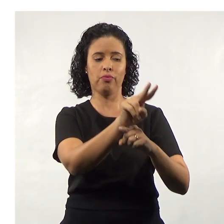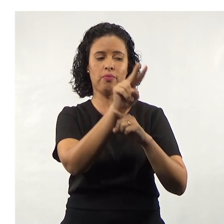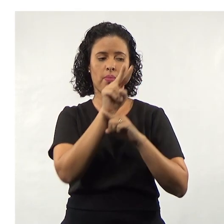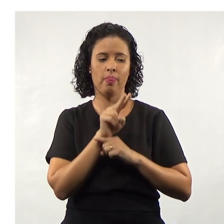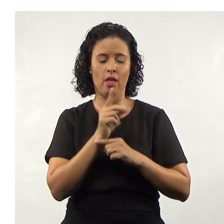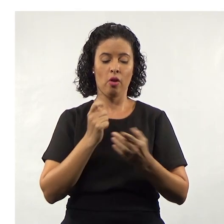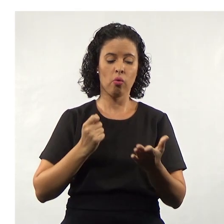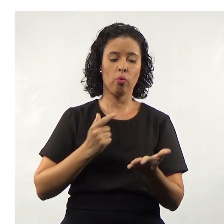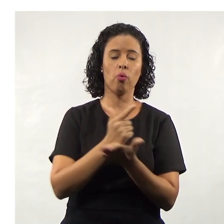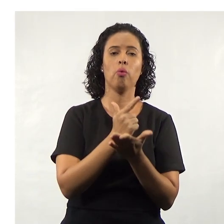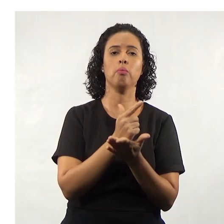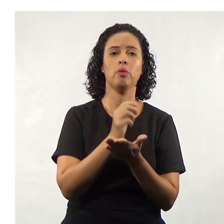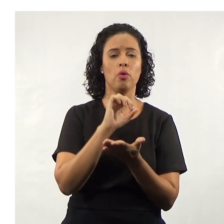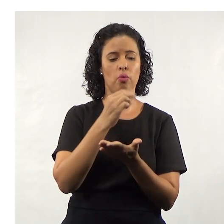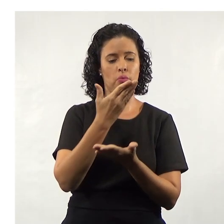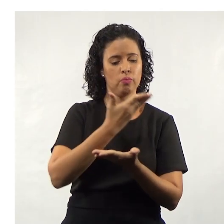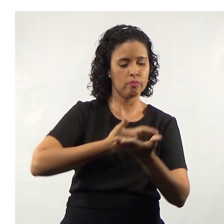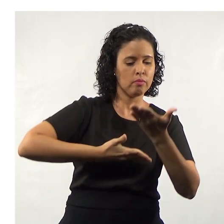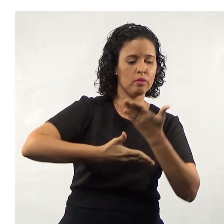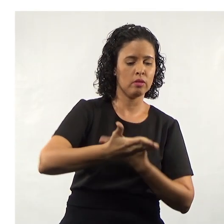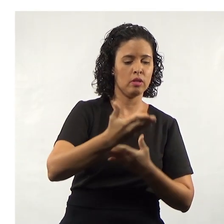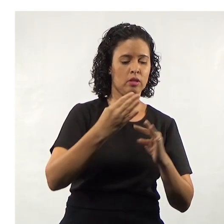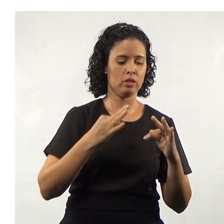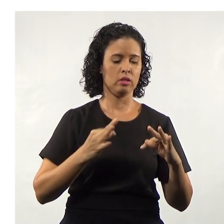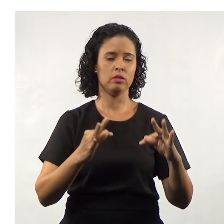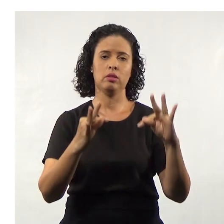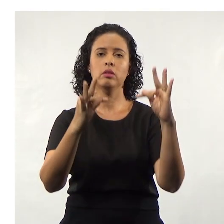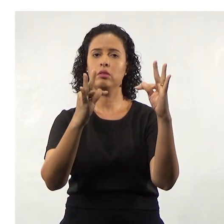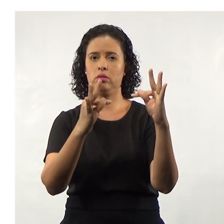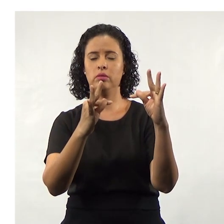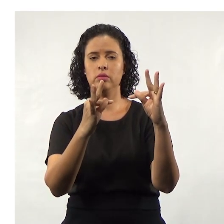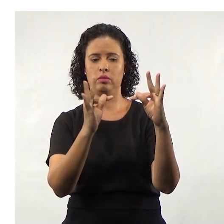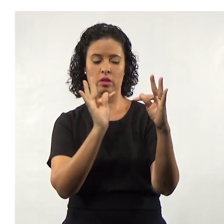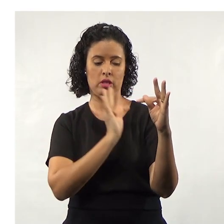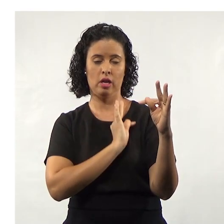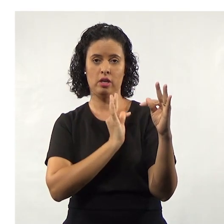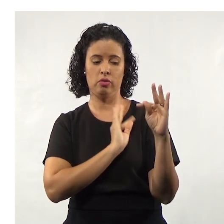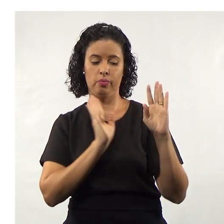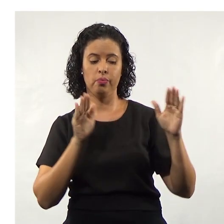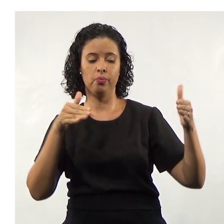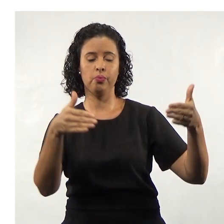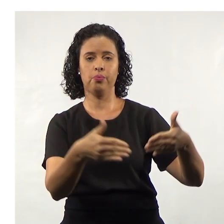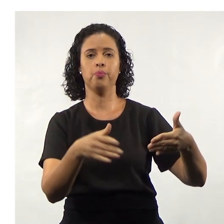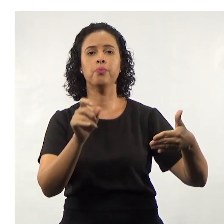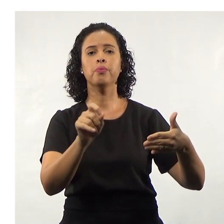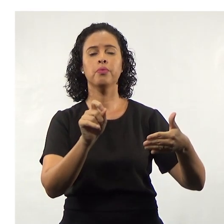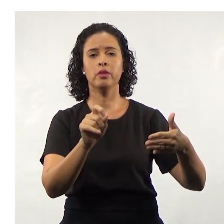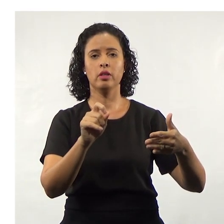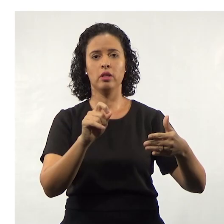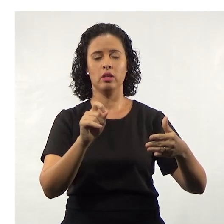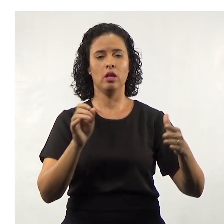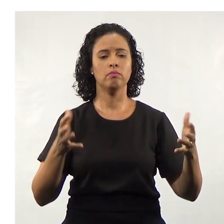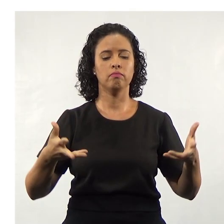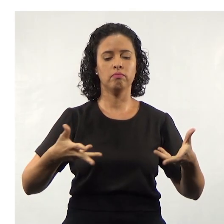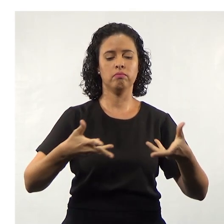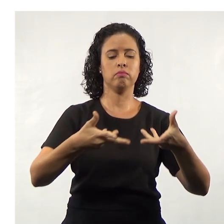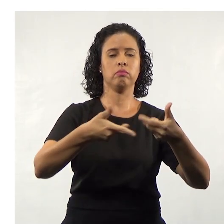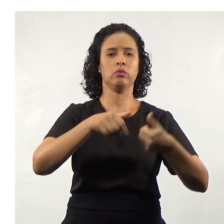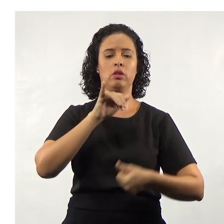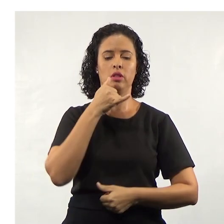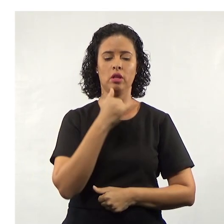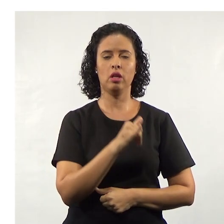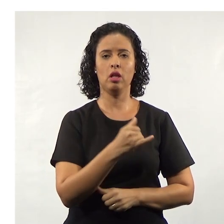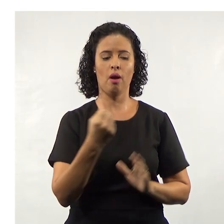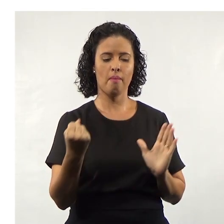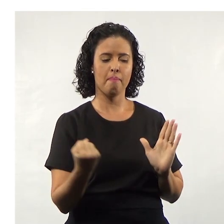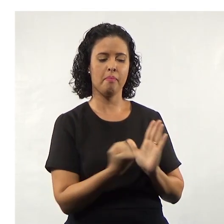também a transferência tecnológica de serviços técnicos especializados em eficiência energética e